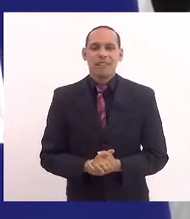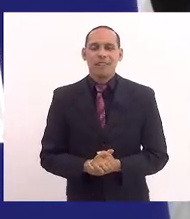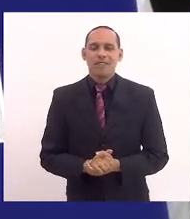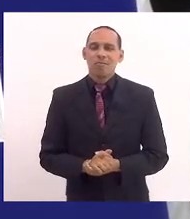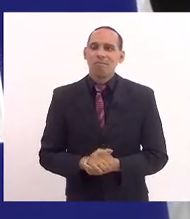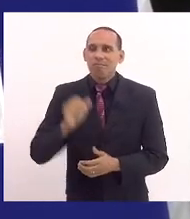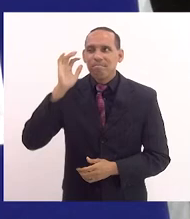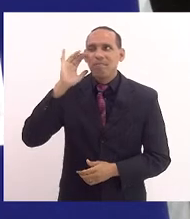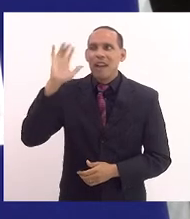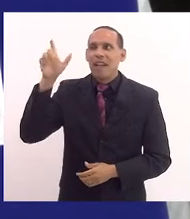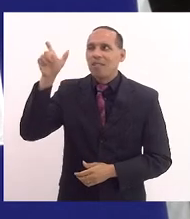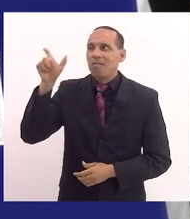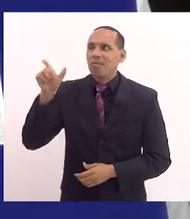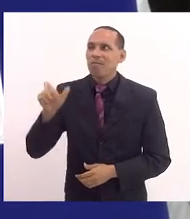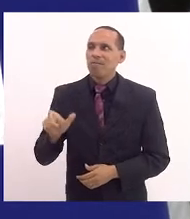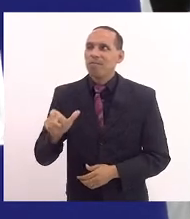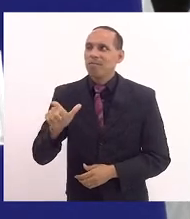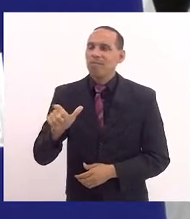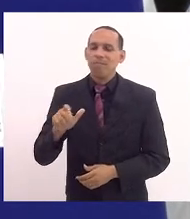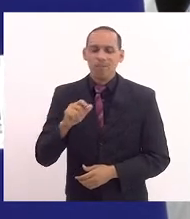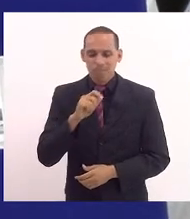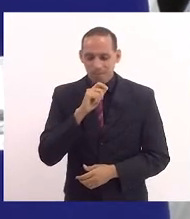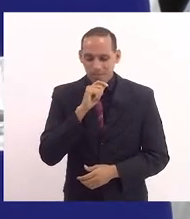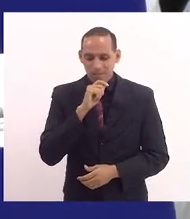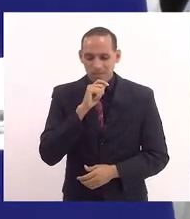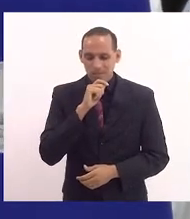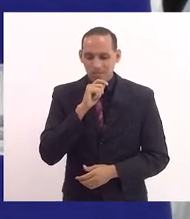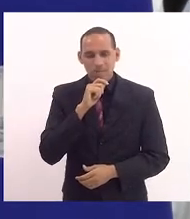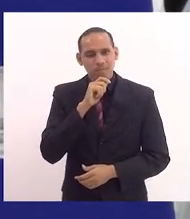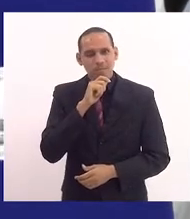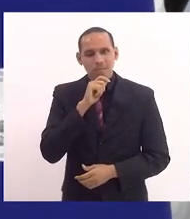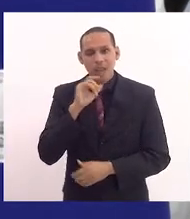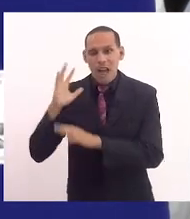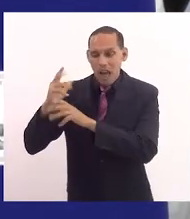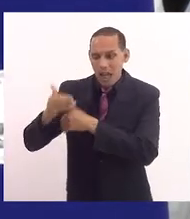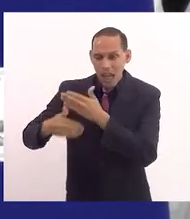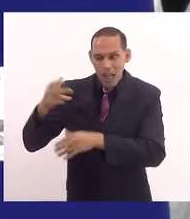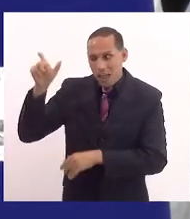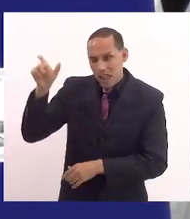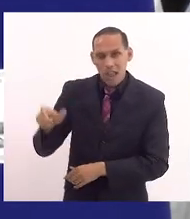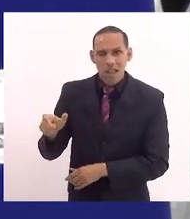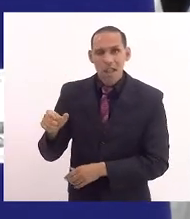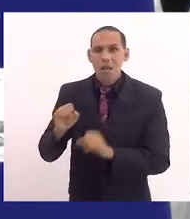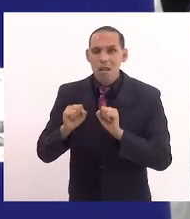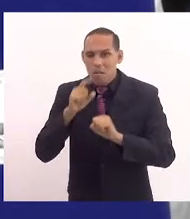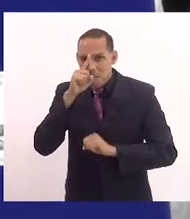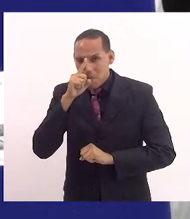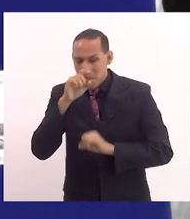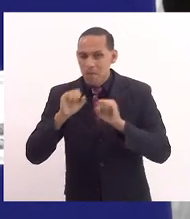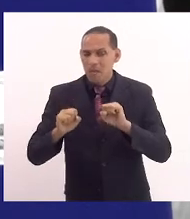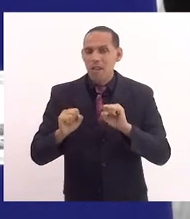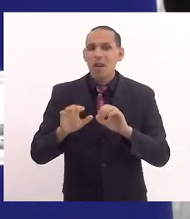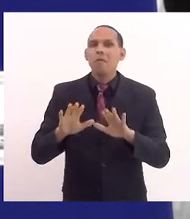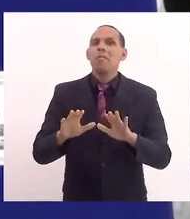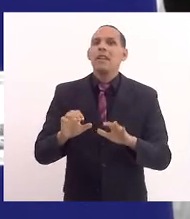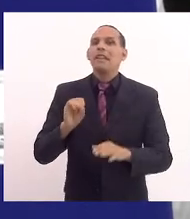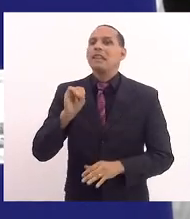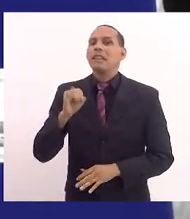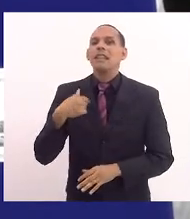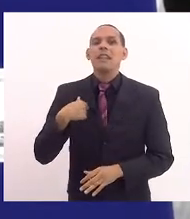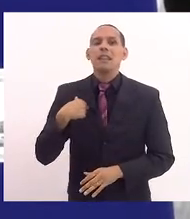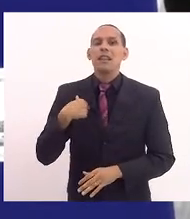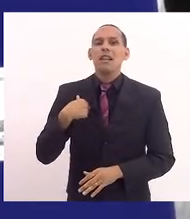para pensar bem, botou a carreira dele em risco, porque vai que eu não fosse